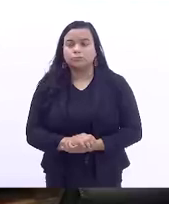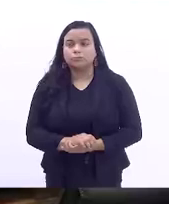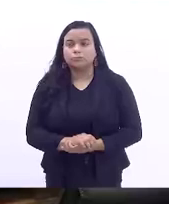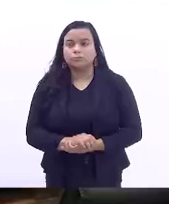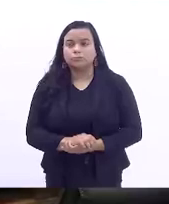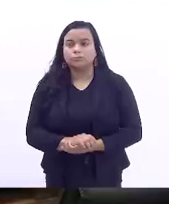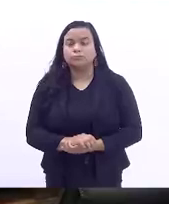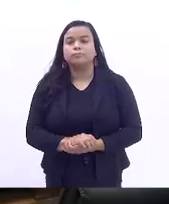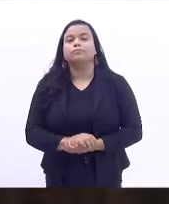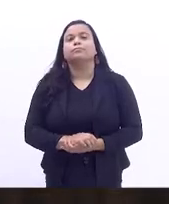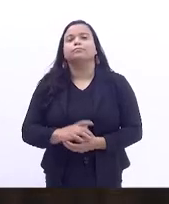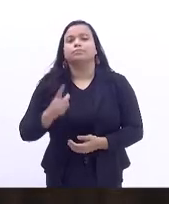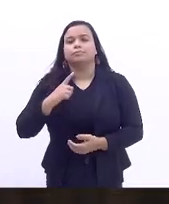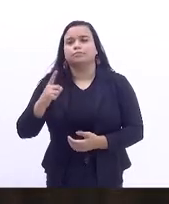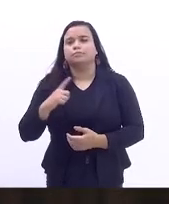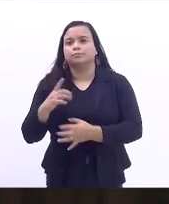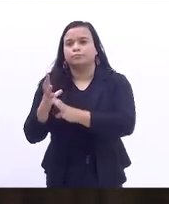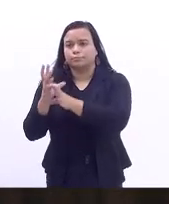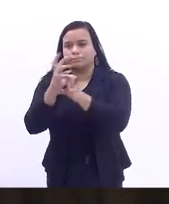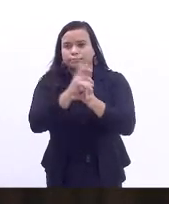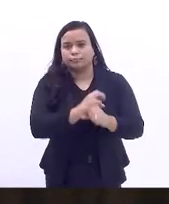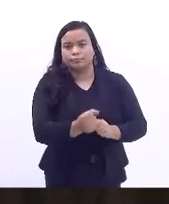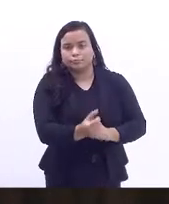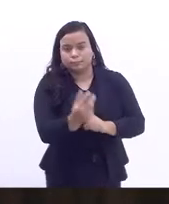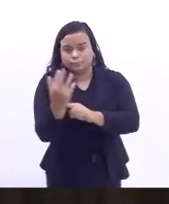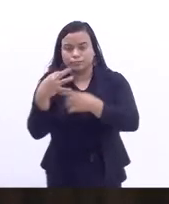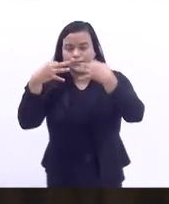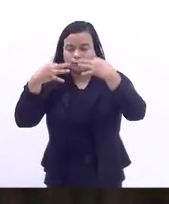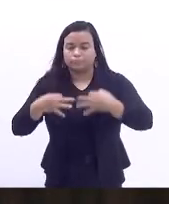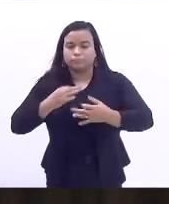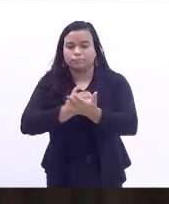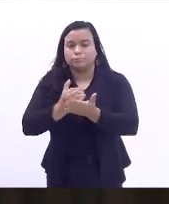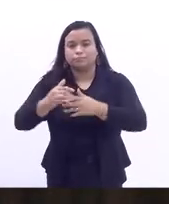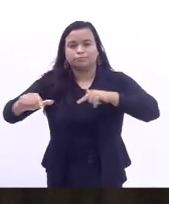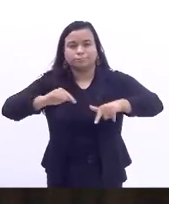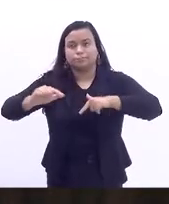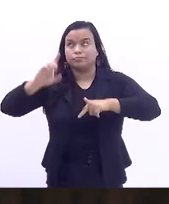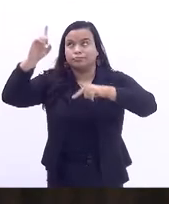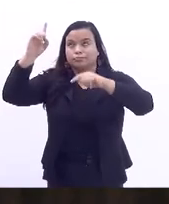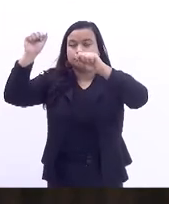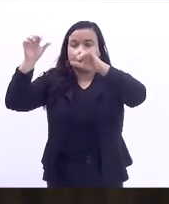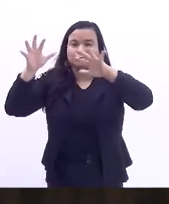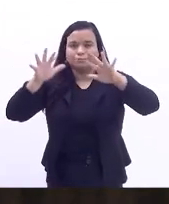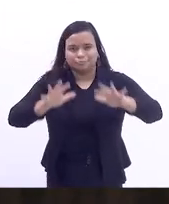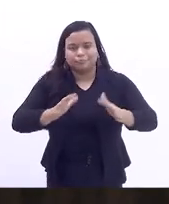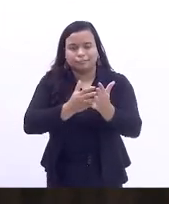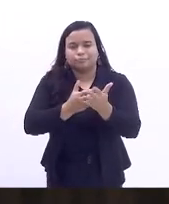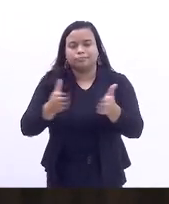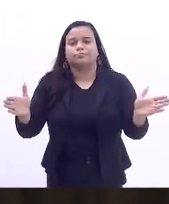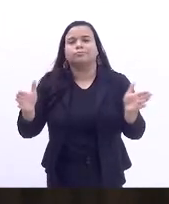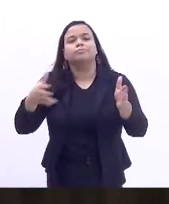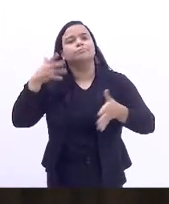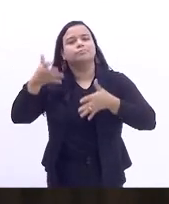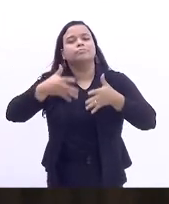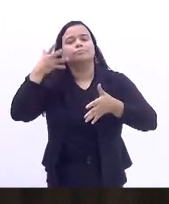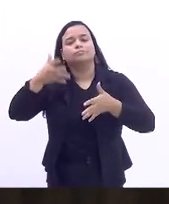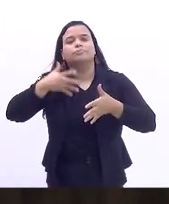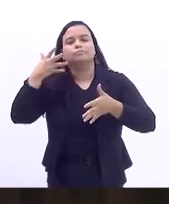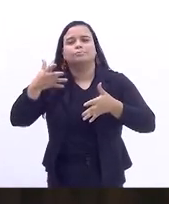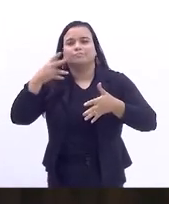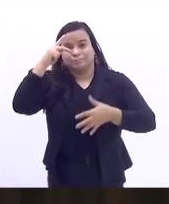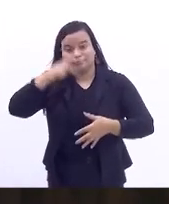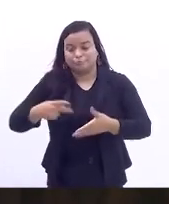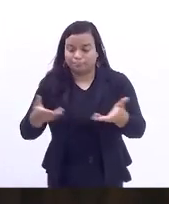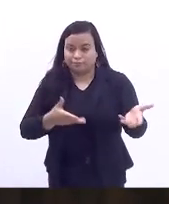Havendo número legal e sobre a proteção de Deus, iniciamos nosso trabalho. Está aberta a sessão. A presidência